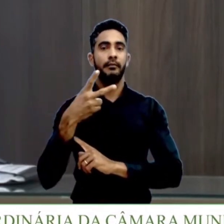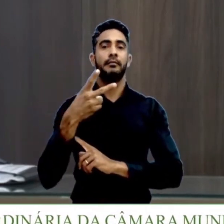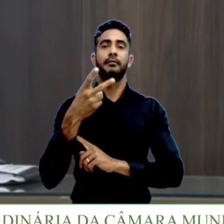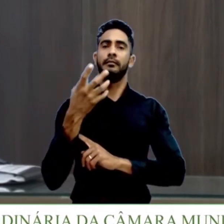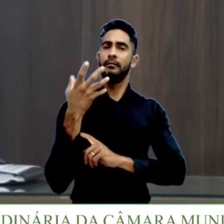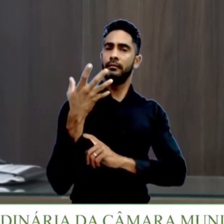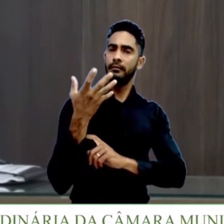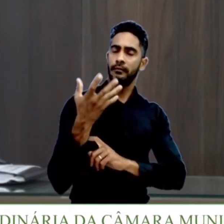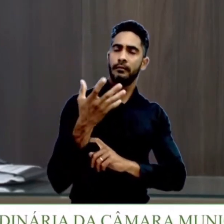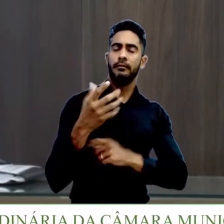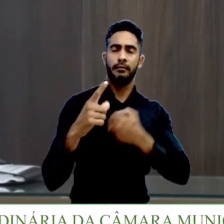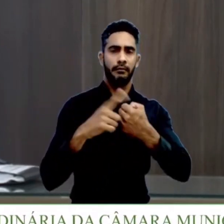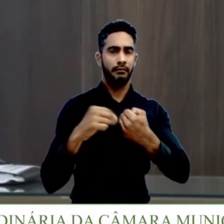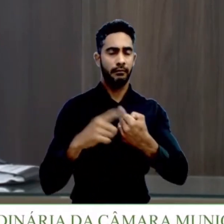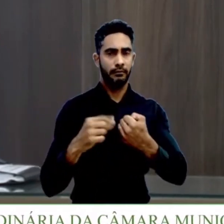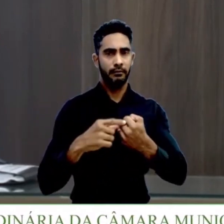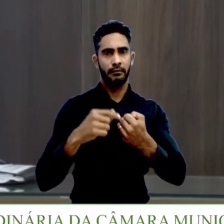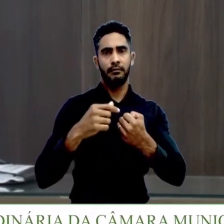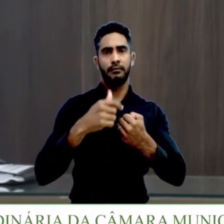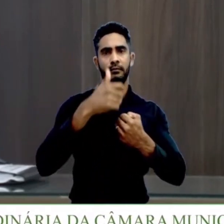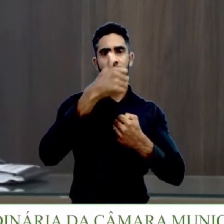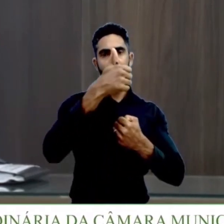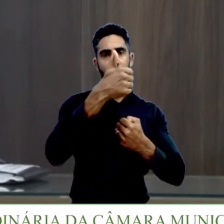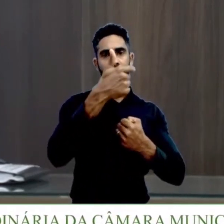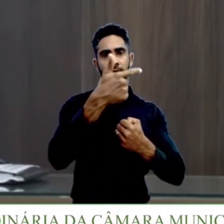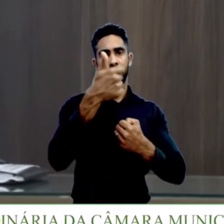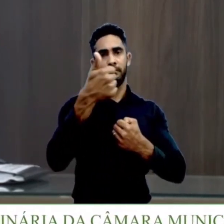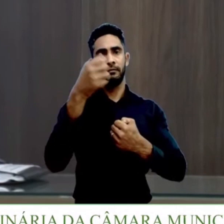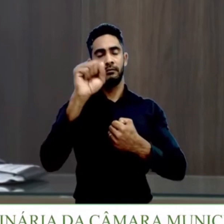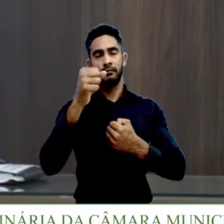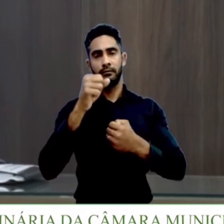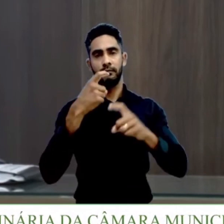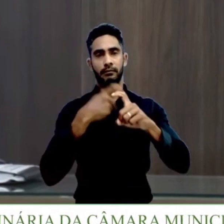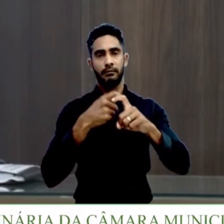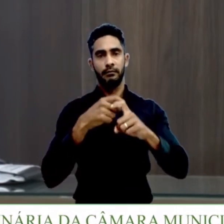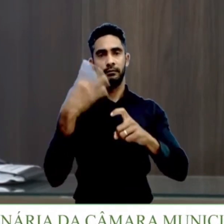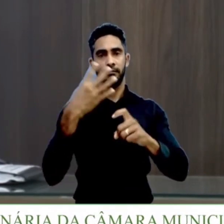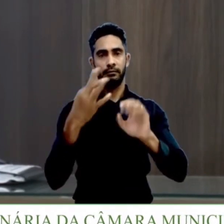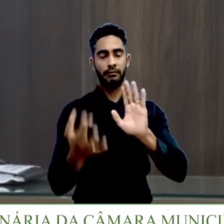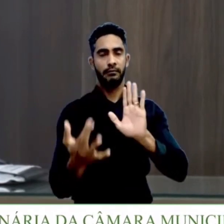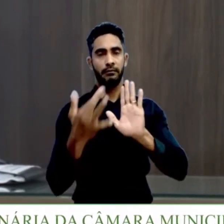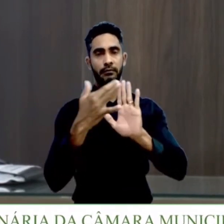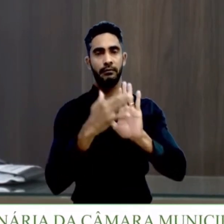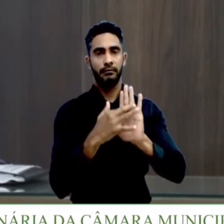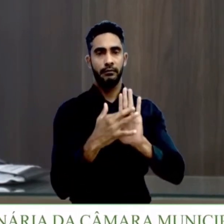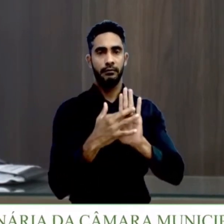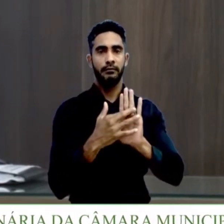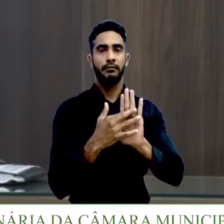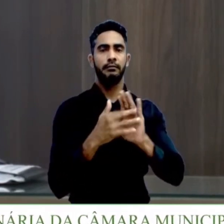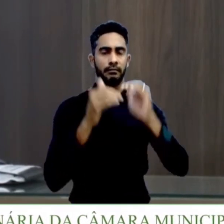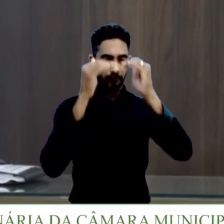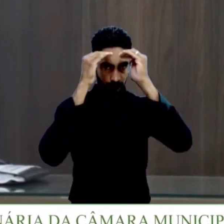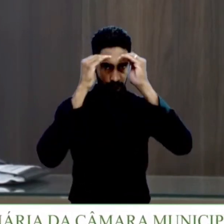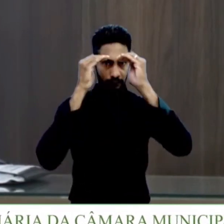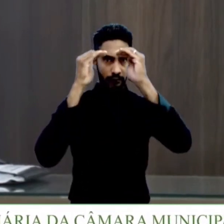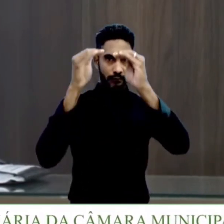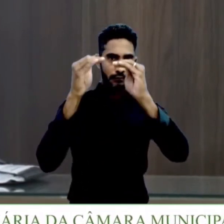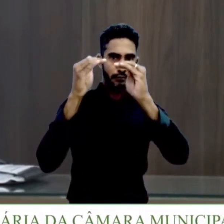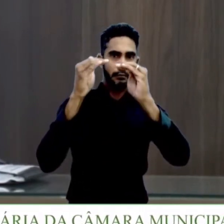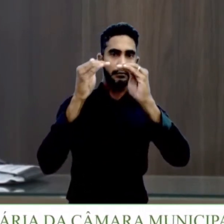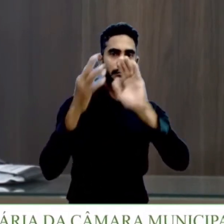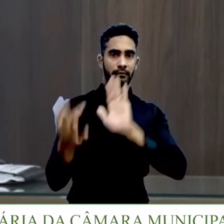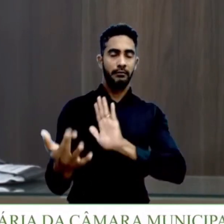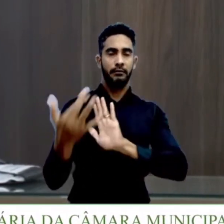subscreve, nos termos do artigo 218, inciso 4º do regimento interno desta casa, vem respeitosamente, da